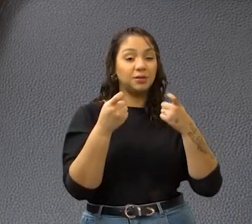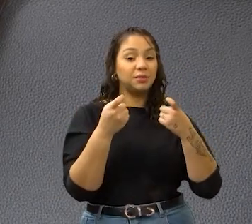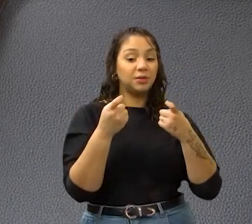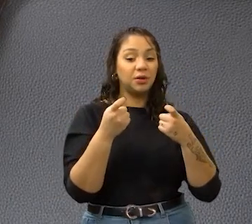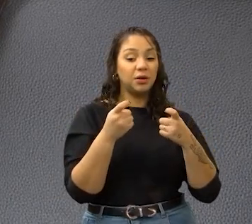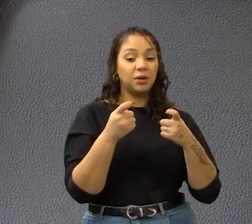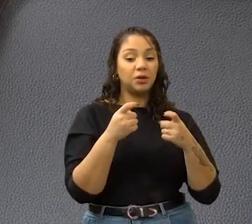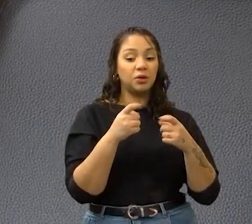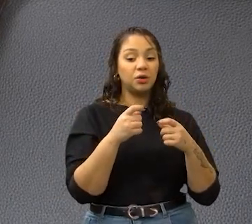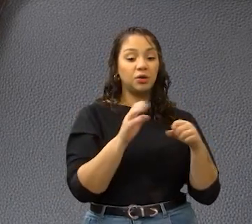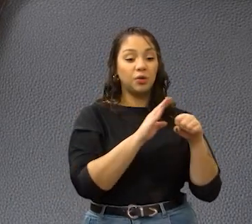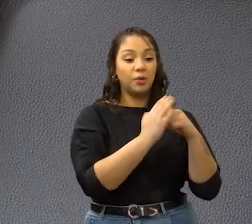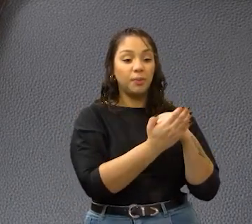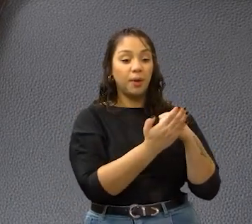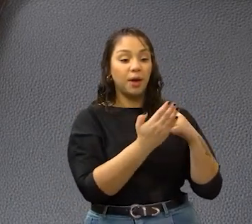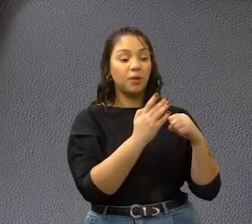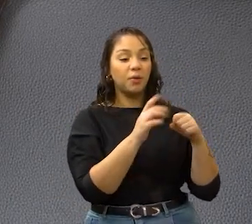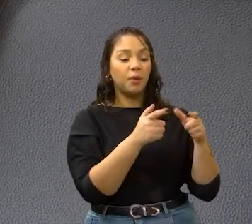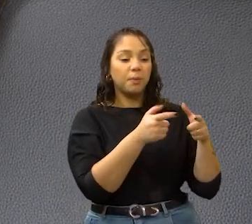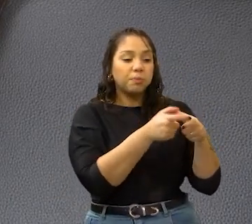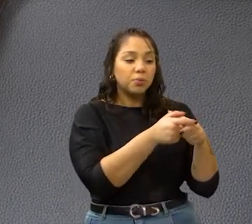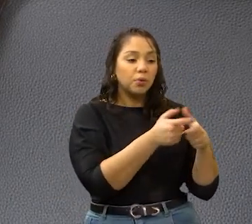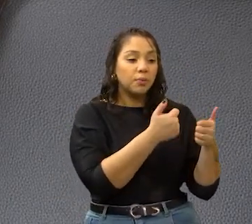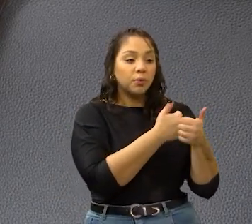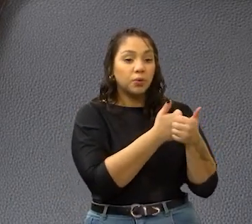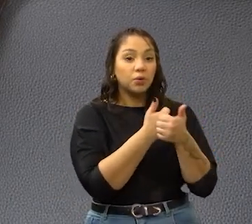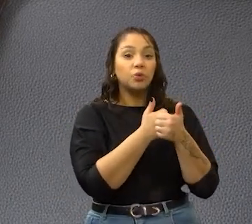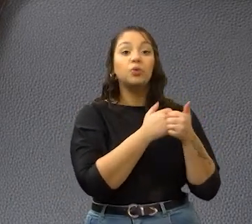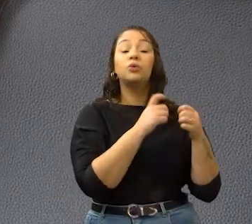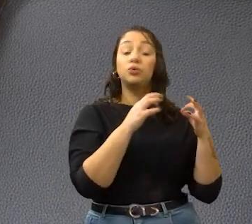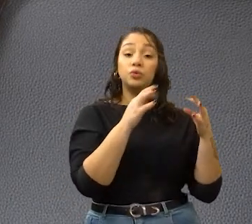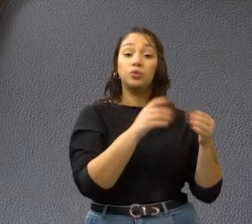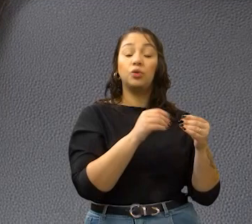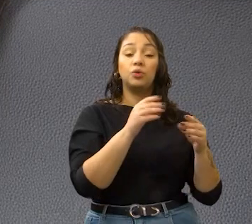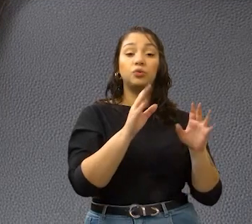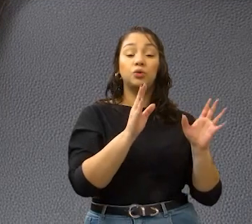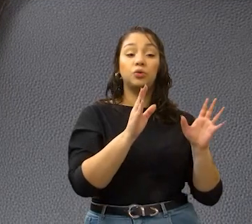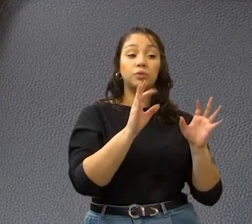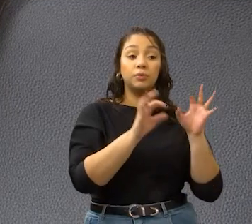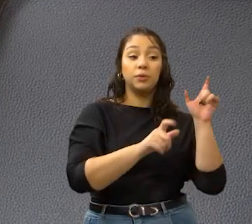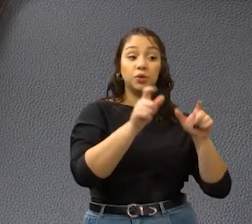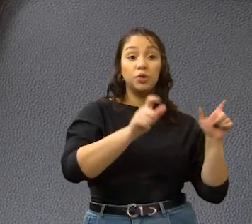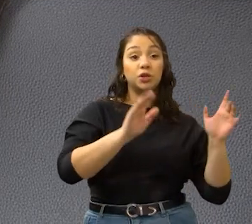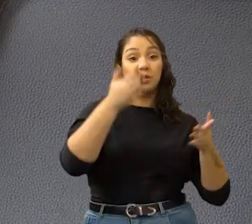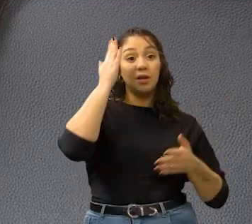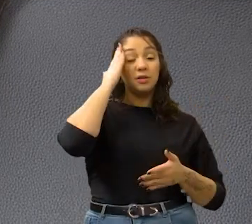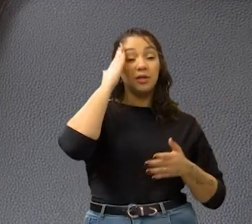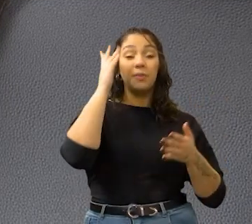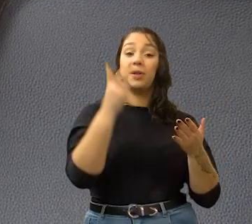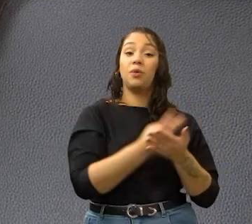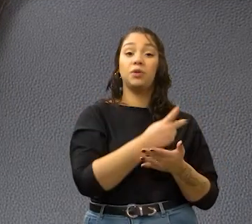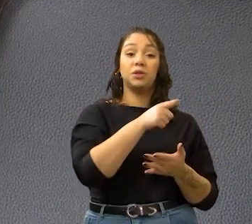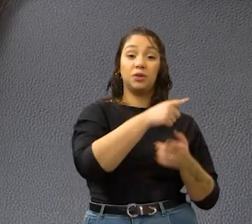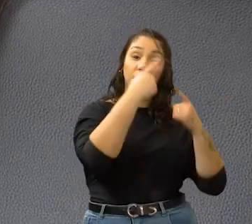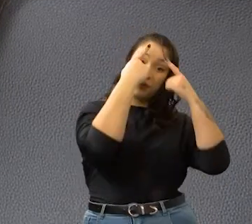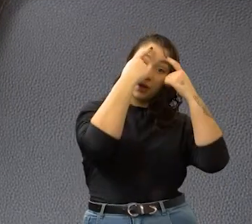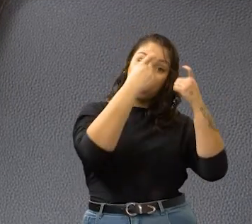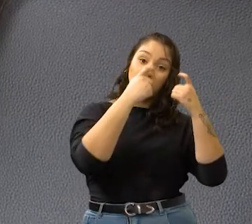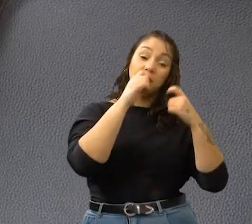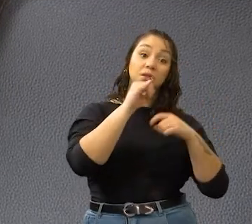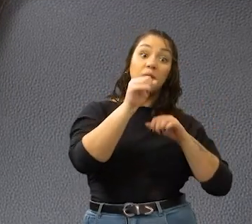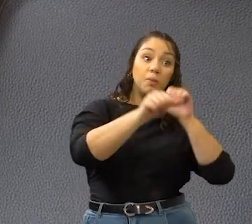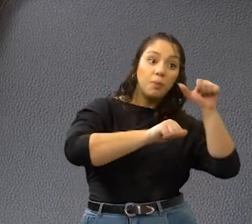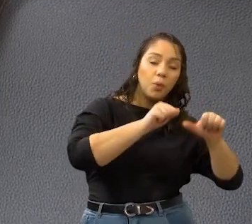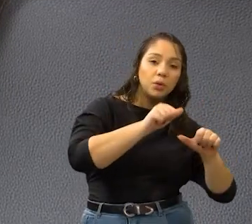num bairro próximo, né, num bairro que é pequeno, todo mundo sabe o que está acontecendo ali, né? Então, quando isso